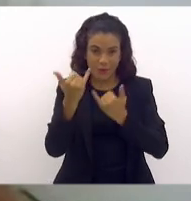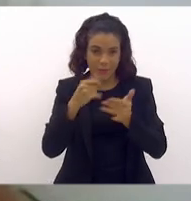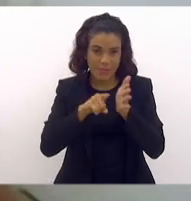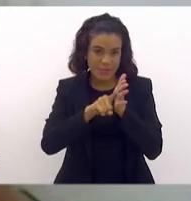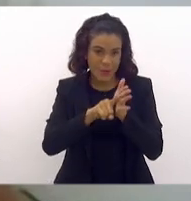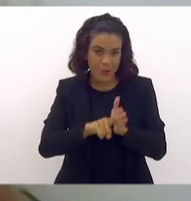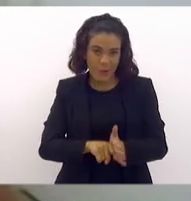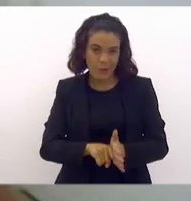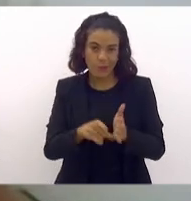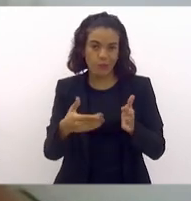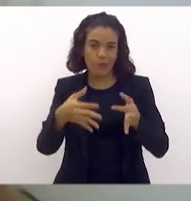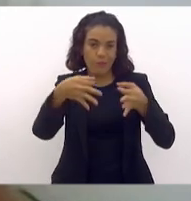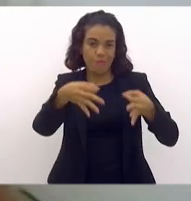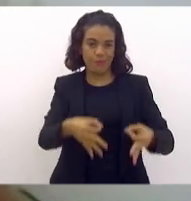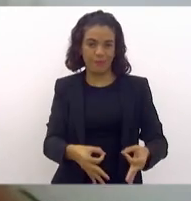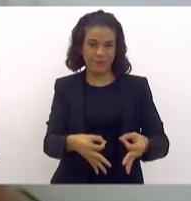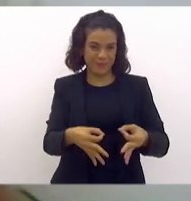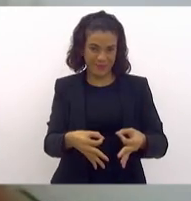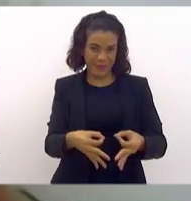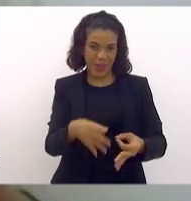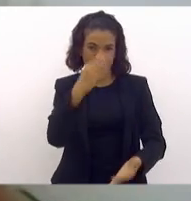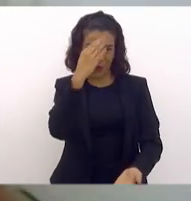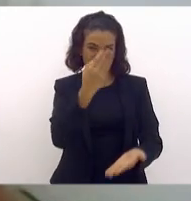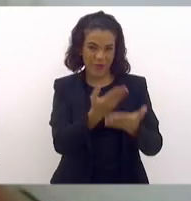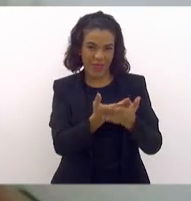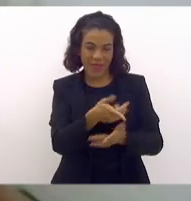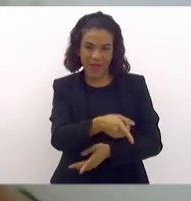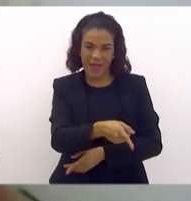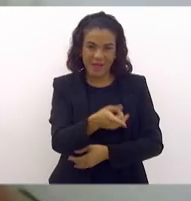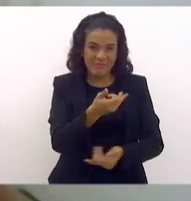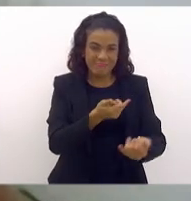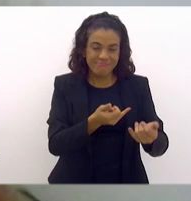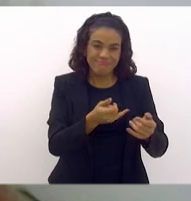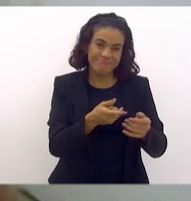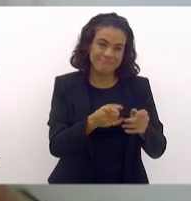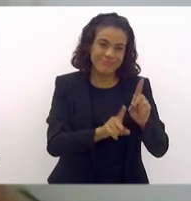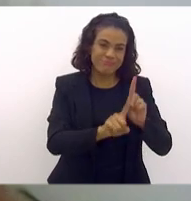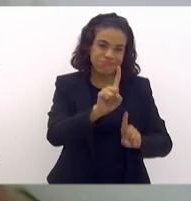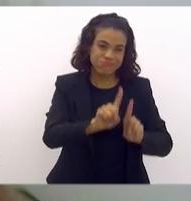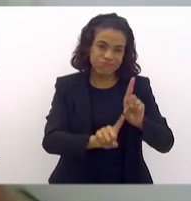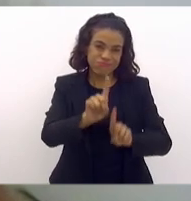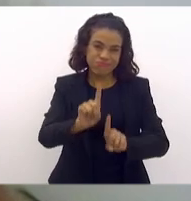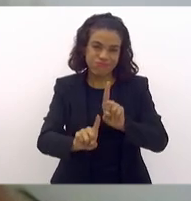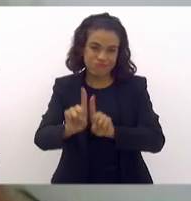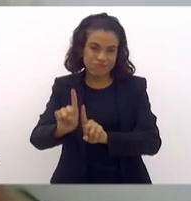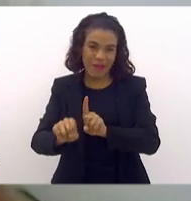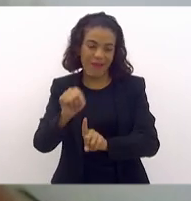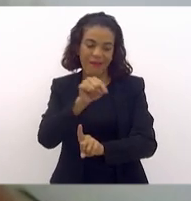muito precisos, né, e que a gente possa confiar e entender como um indicador